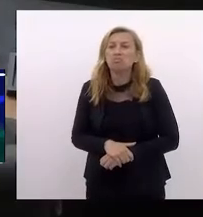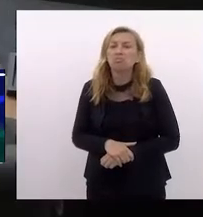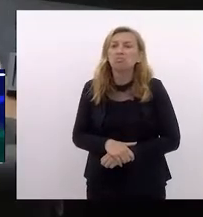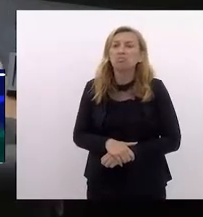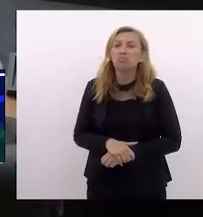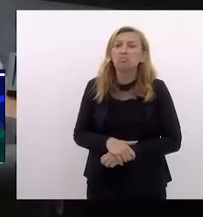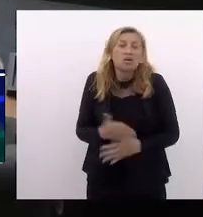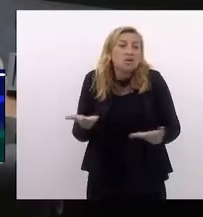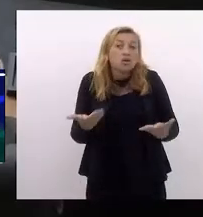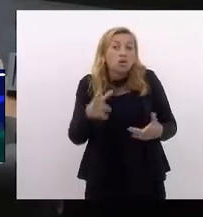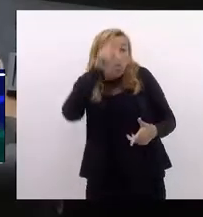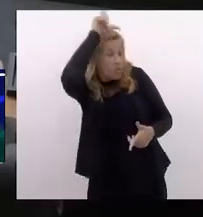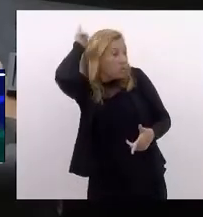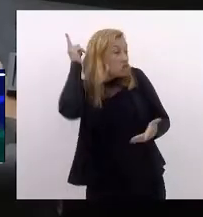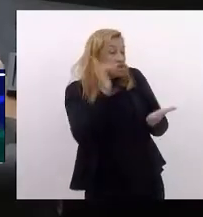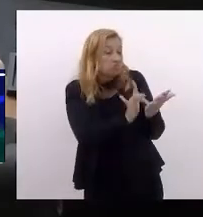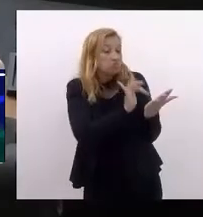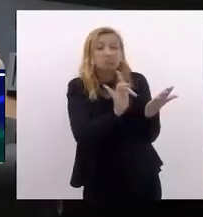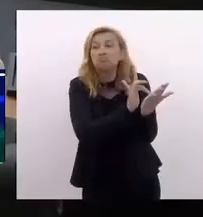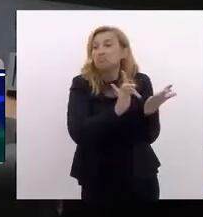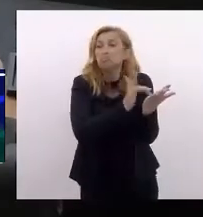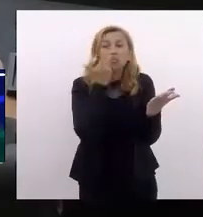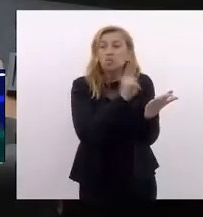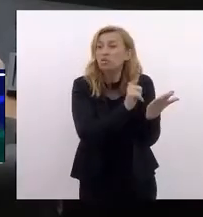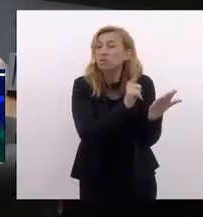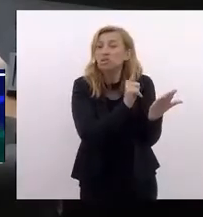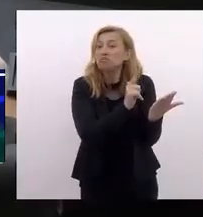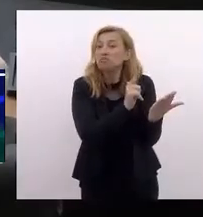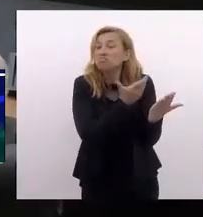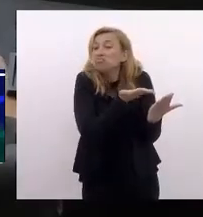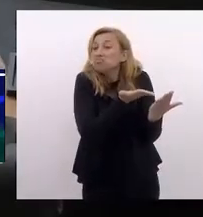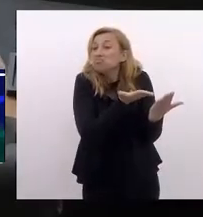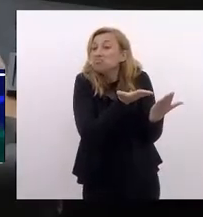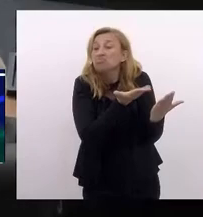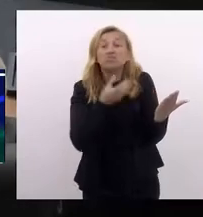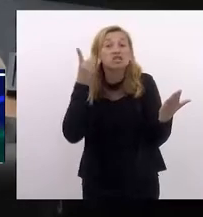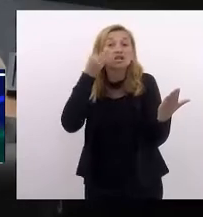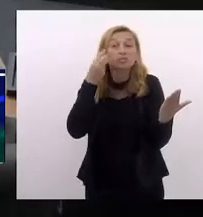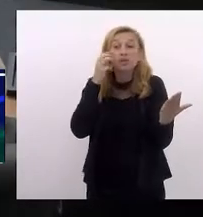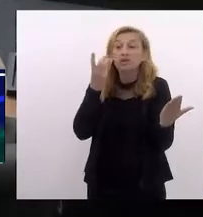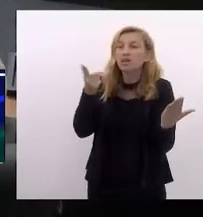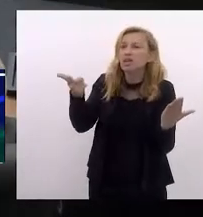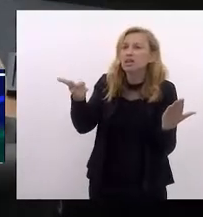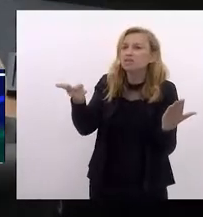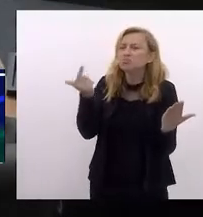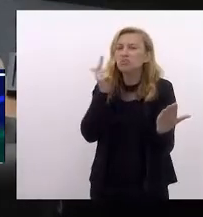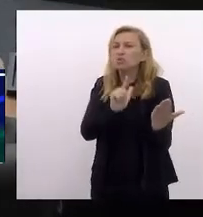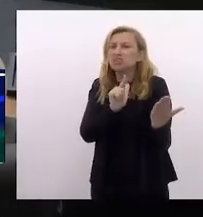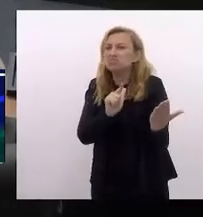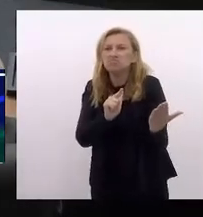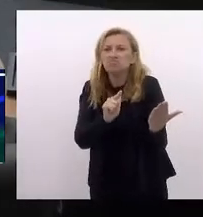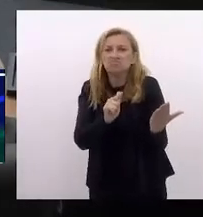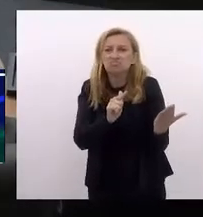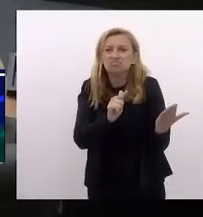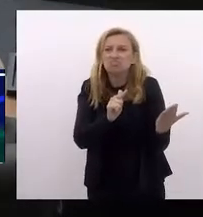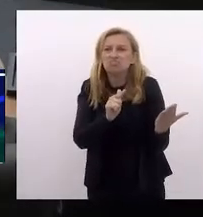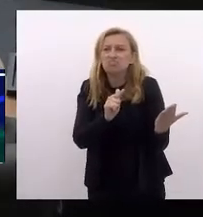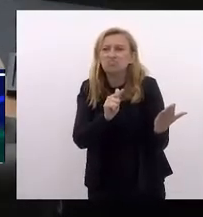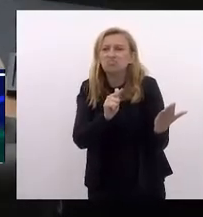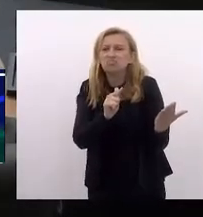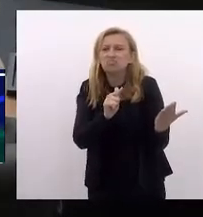É mas o Luiz tá com o telefone é irmãos o deputado Valtec também tá aqui não tá conseguindo